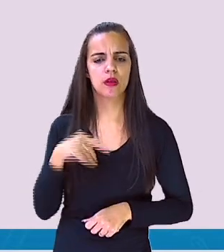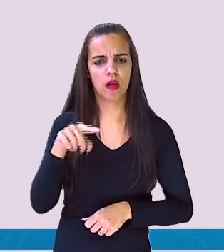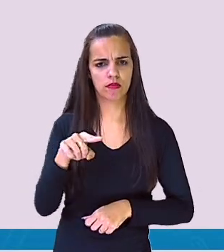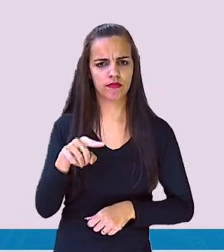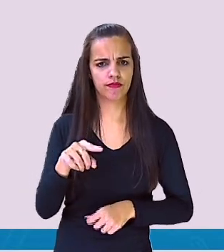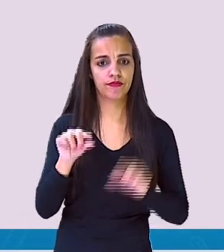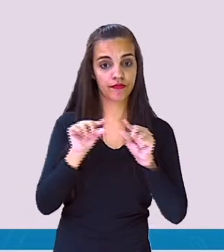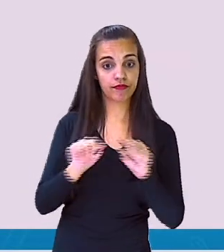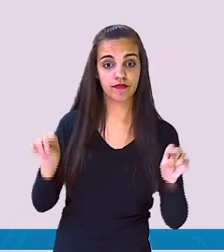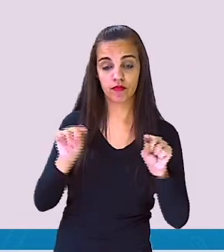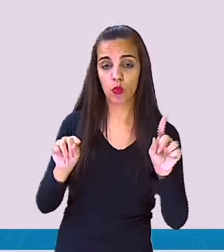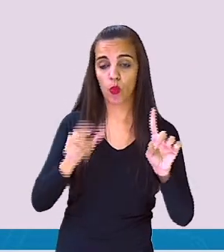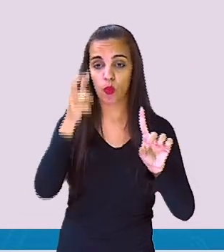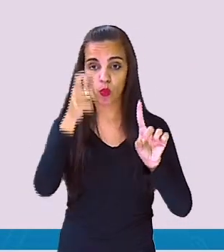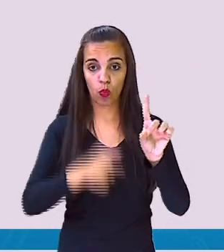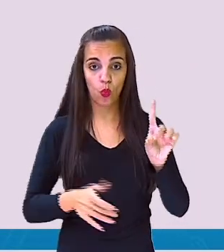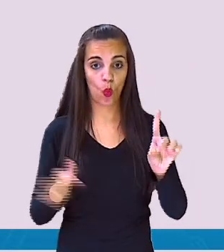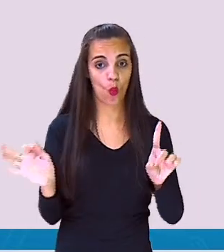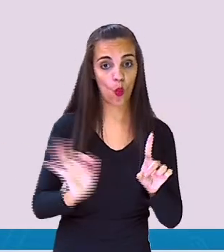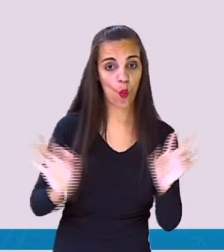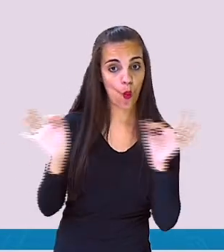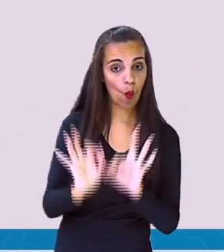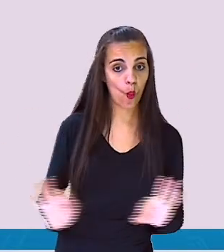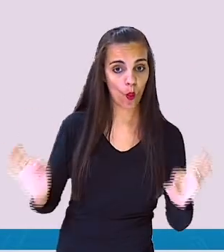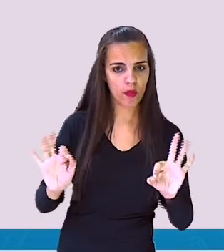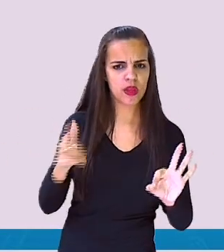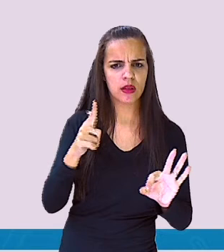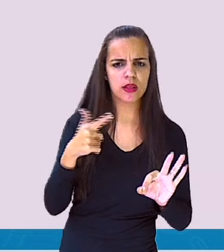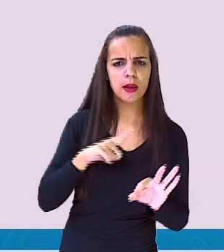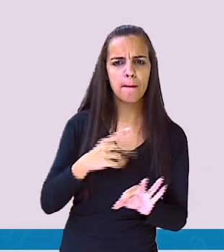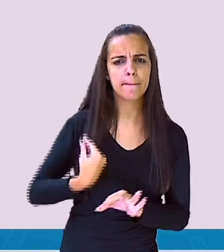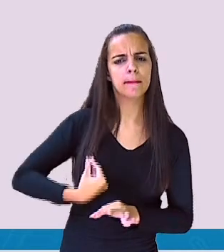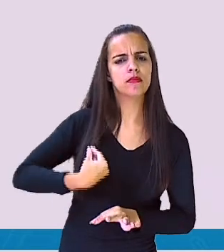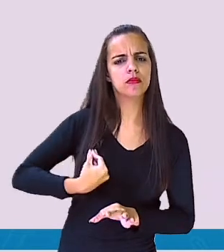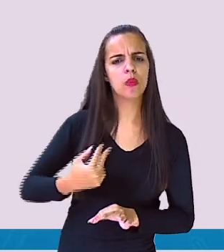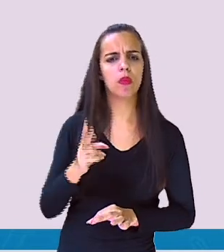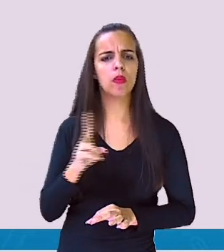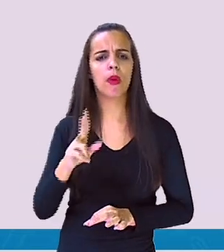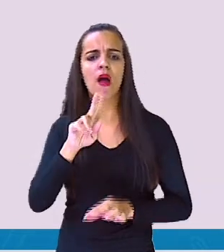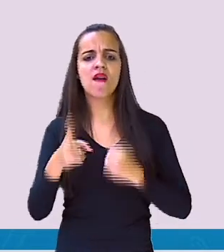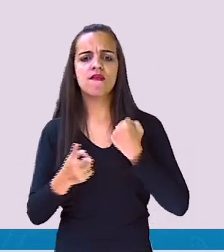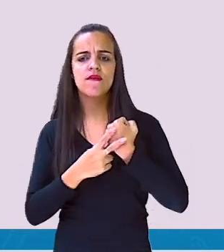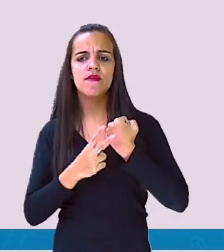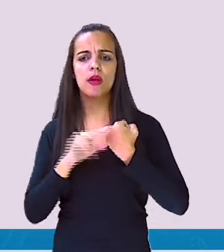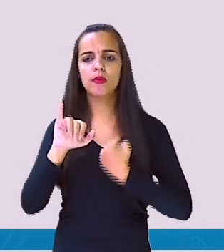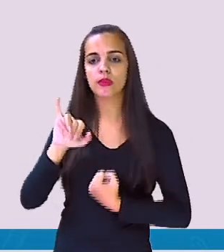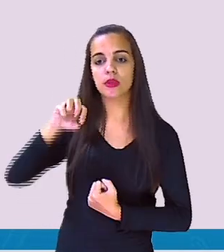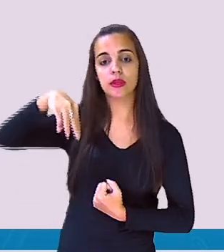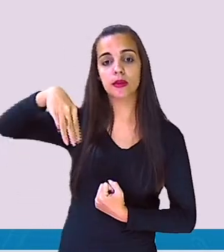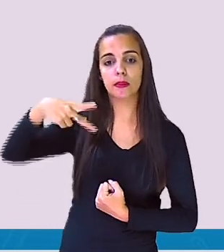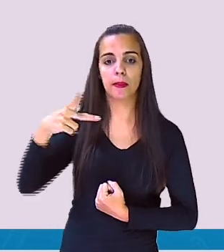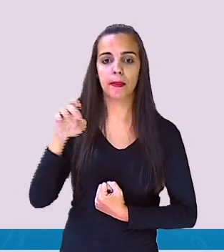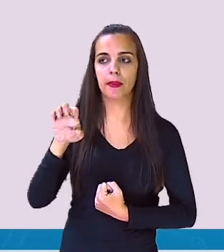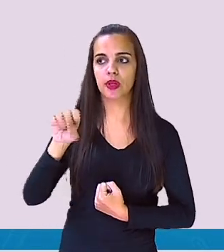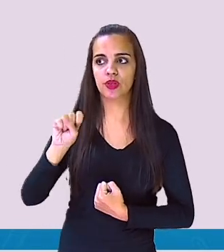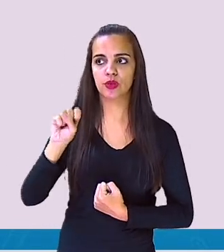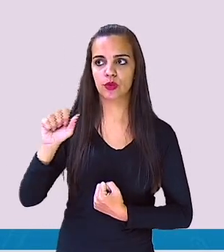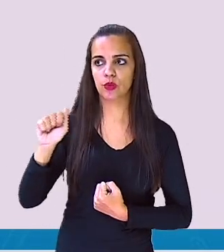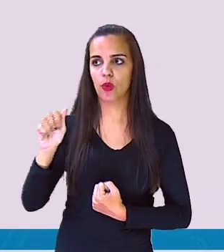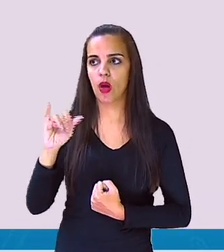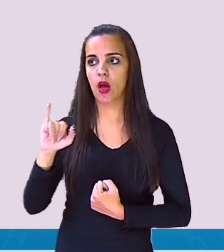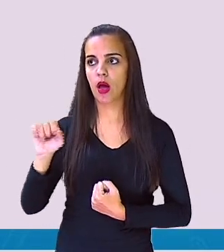orações sem sujeito estão presentes os chamados verbos impessoais. E aí, verdadeiro?